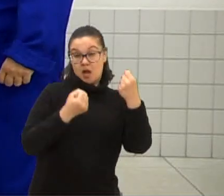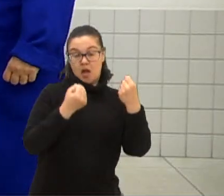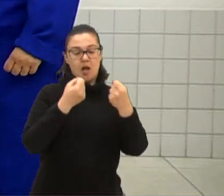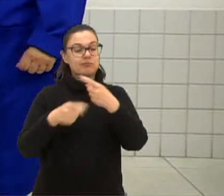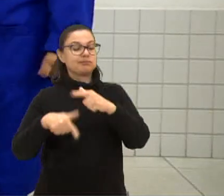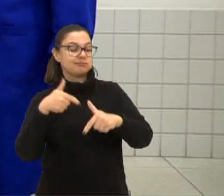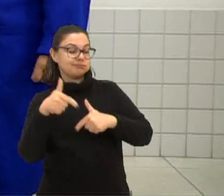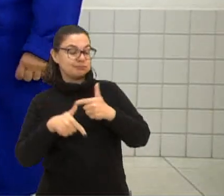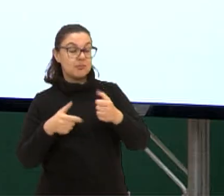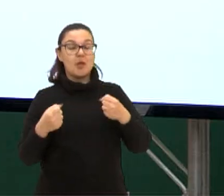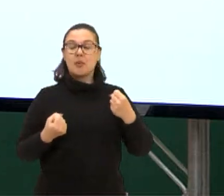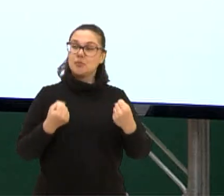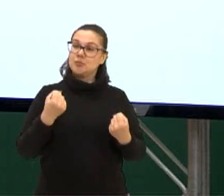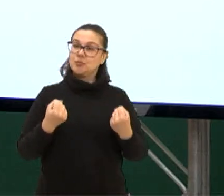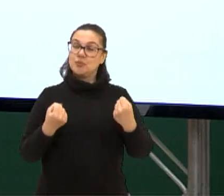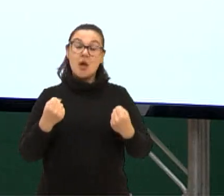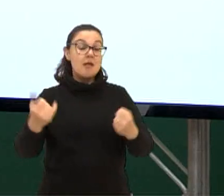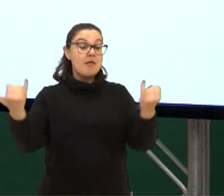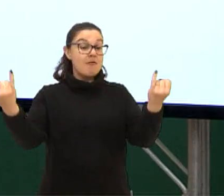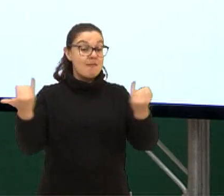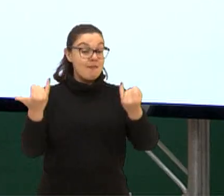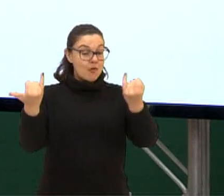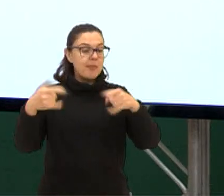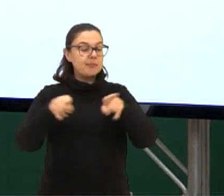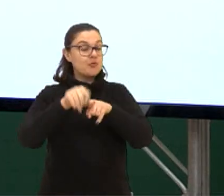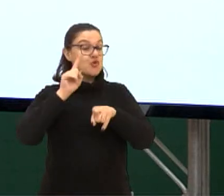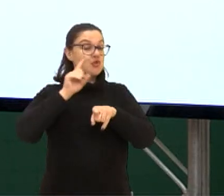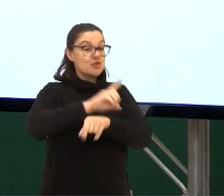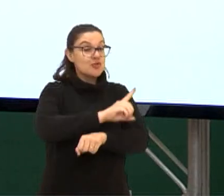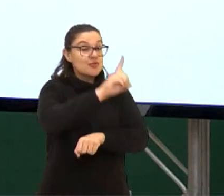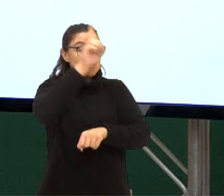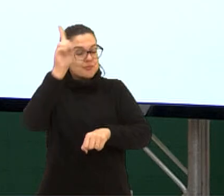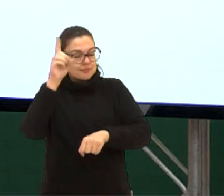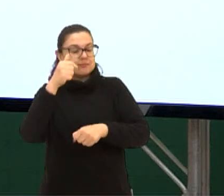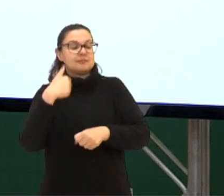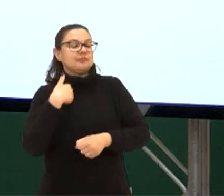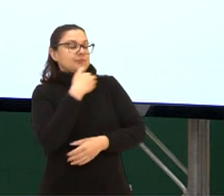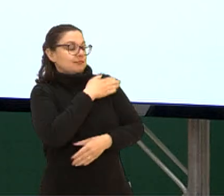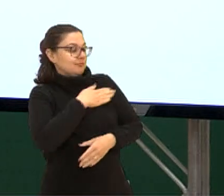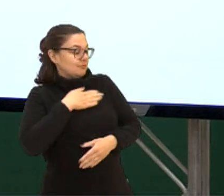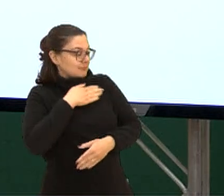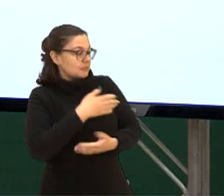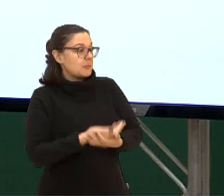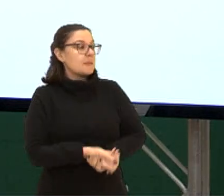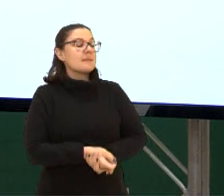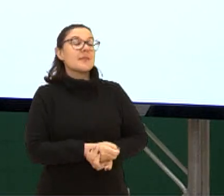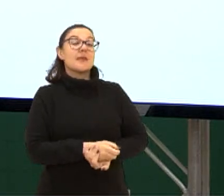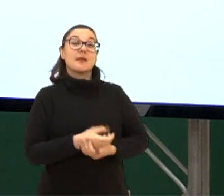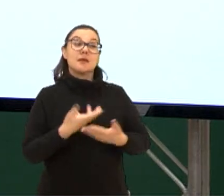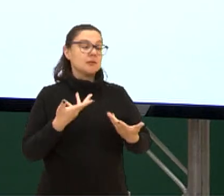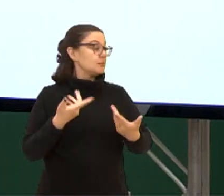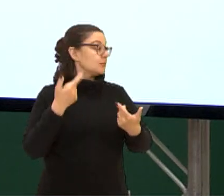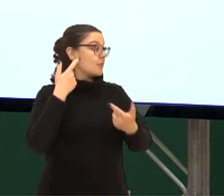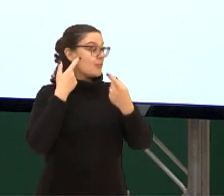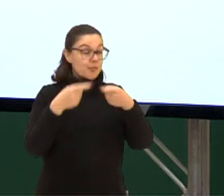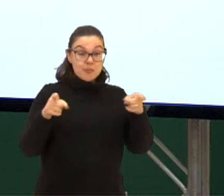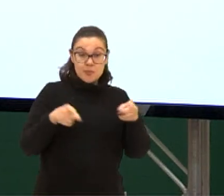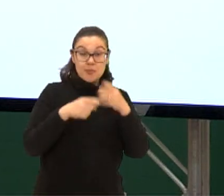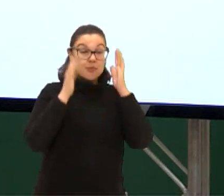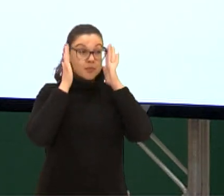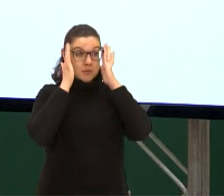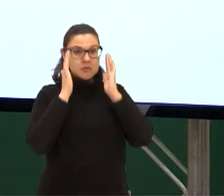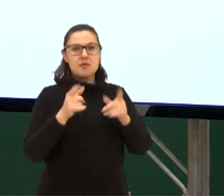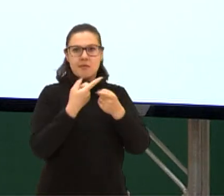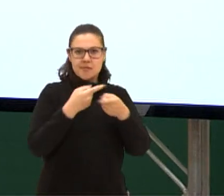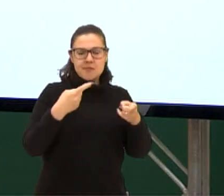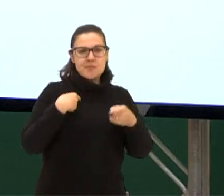para o trabalho, eu escuto as notícias do dia, né? Eu gosto de escutar música, né? As